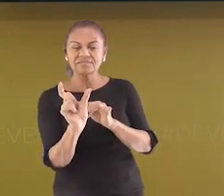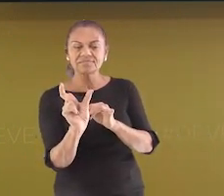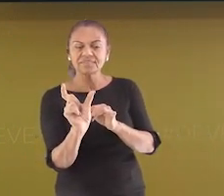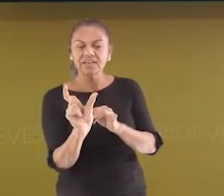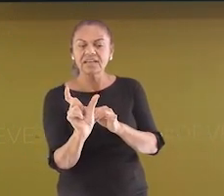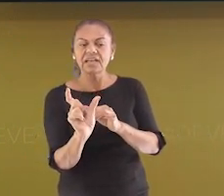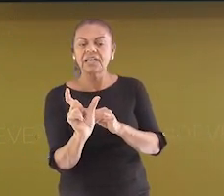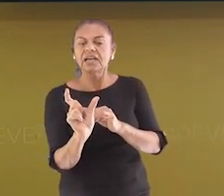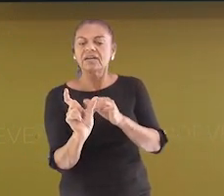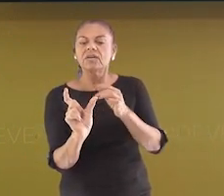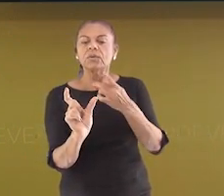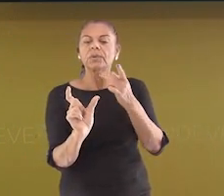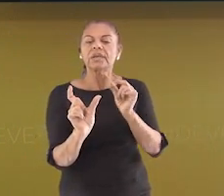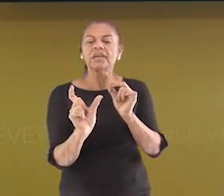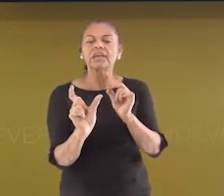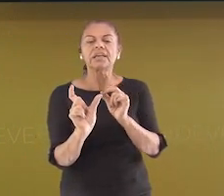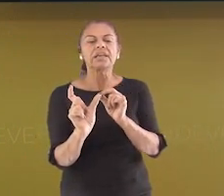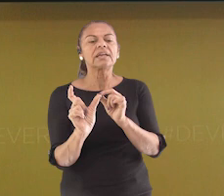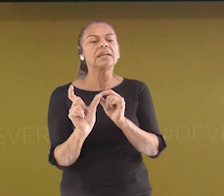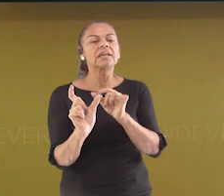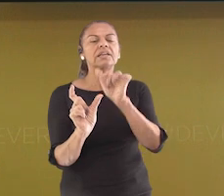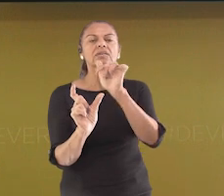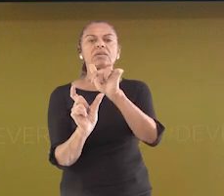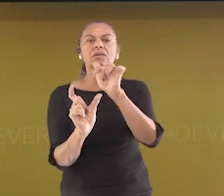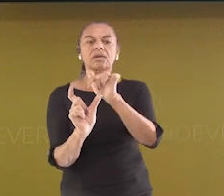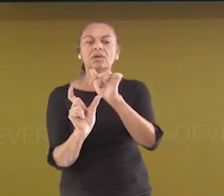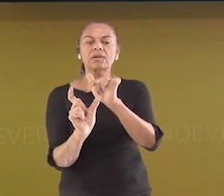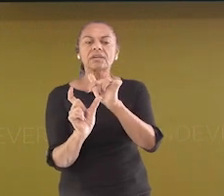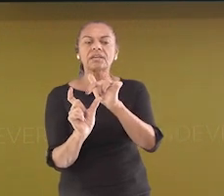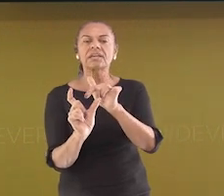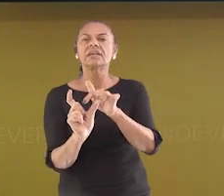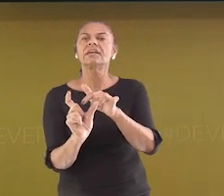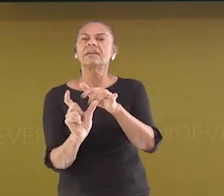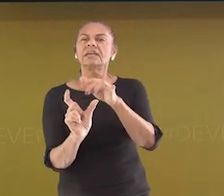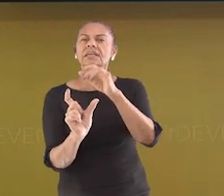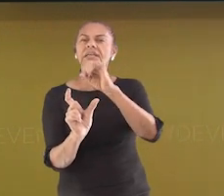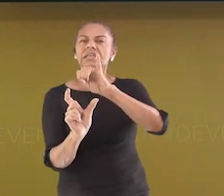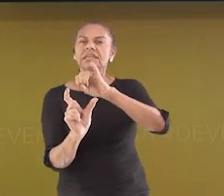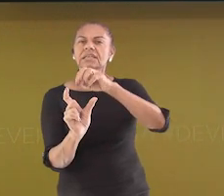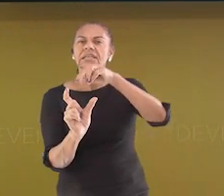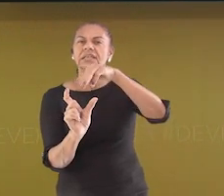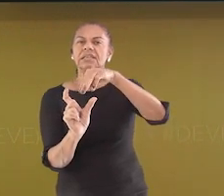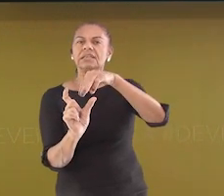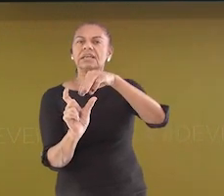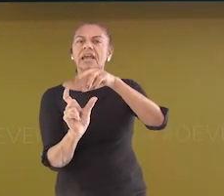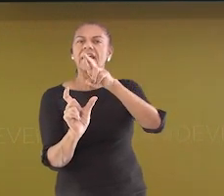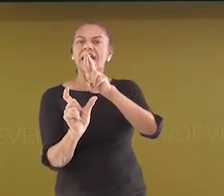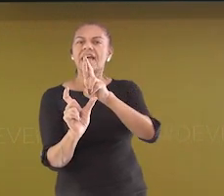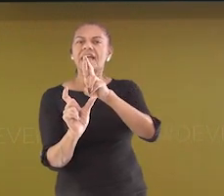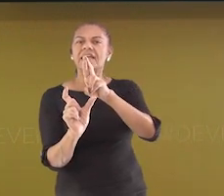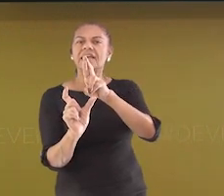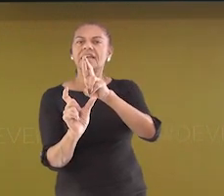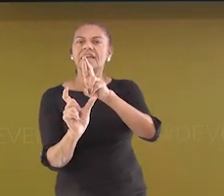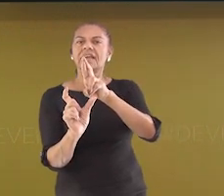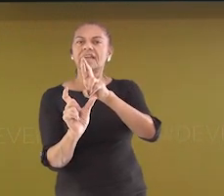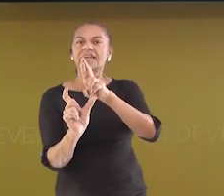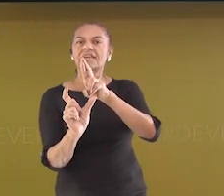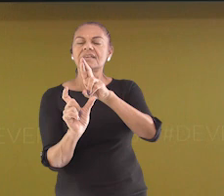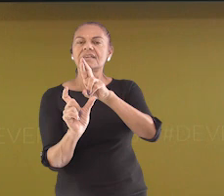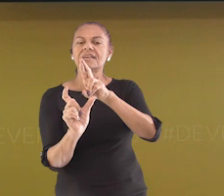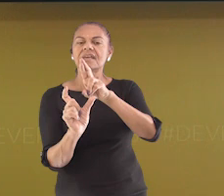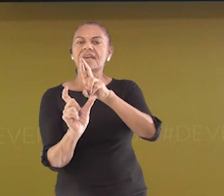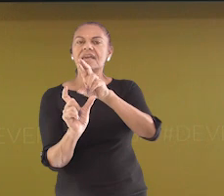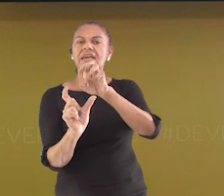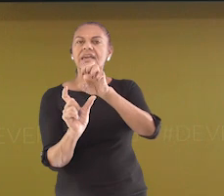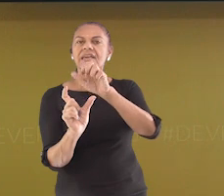só. O personagem do diálogo, ele pega o verbo, a palavra realize,